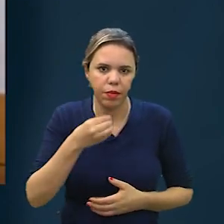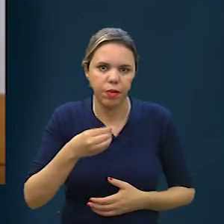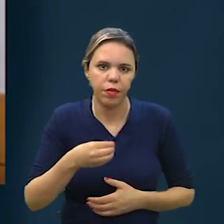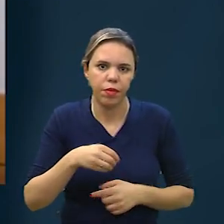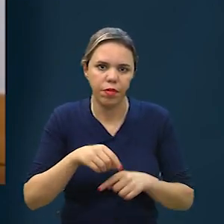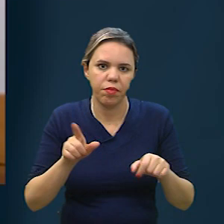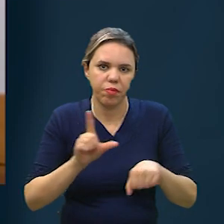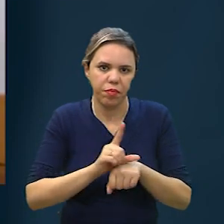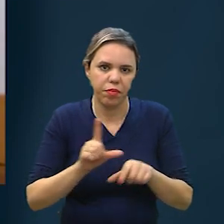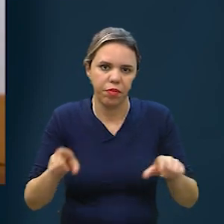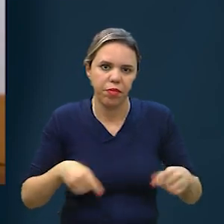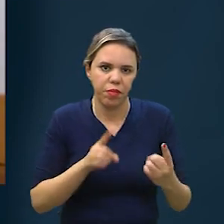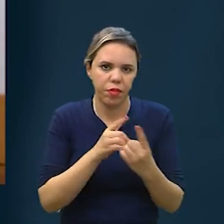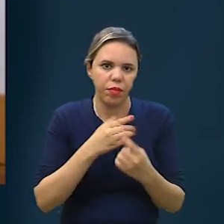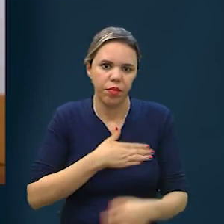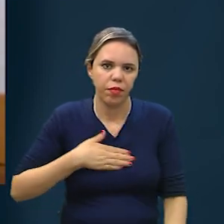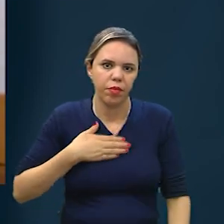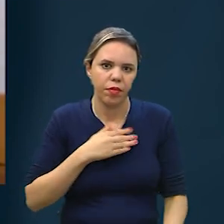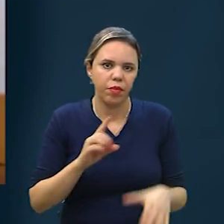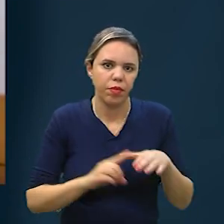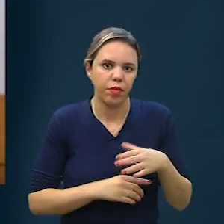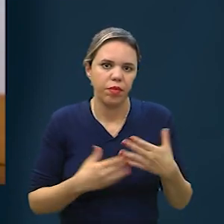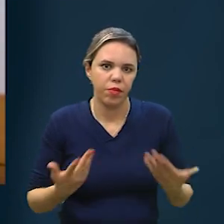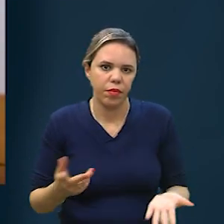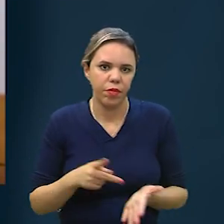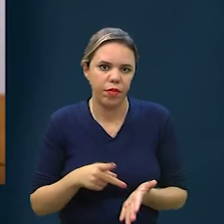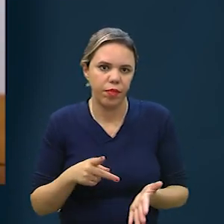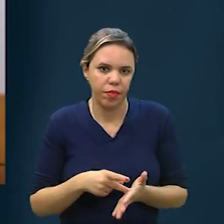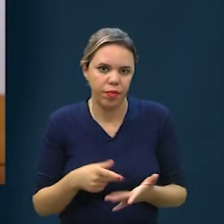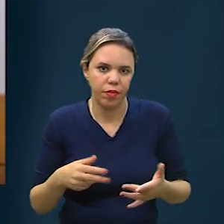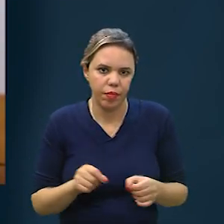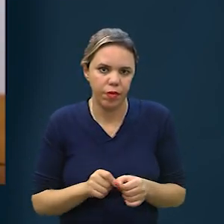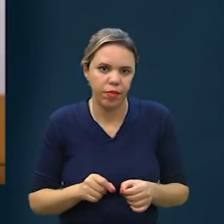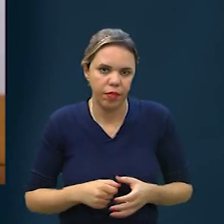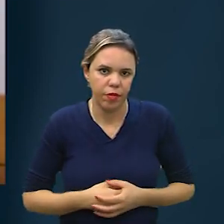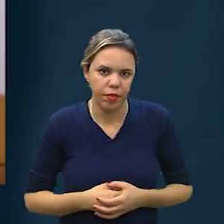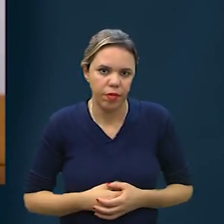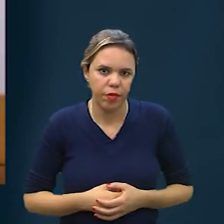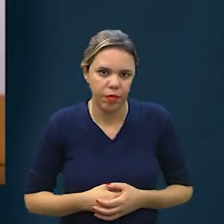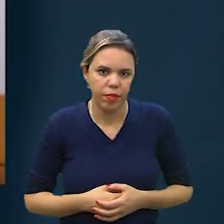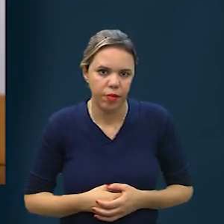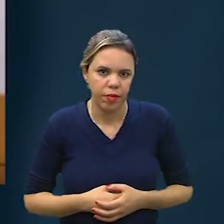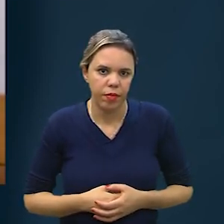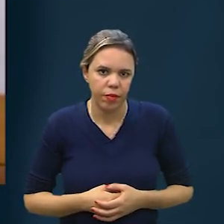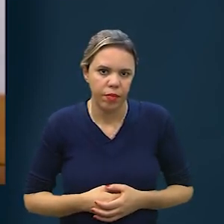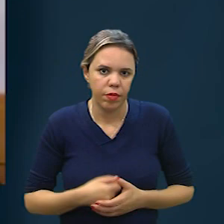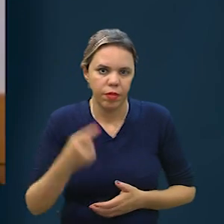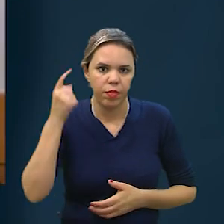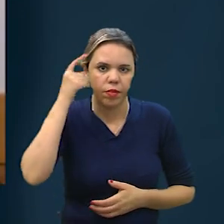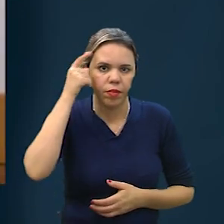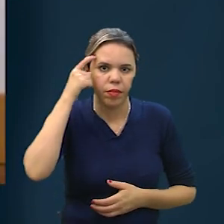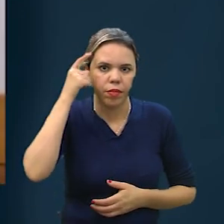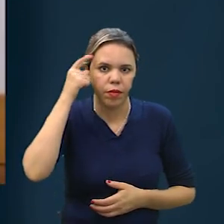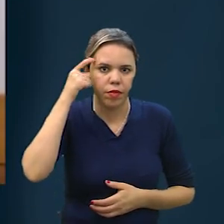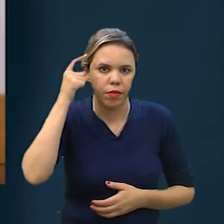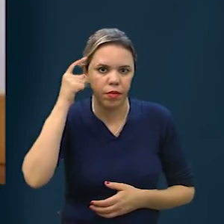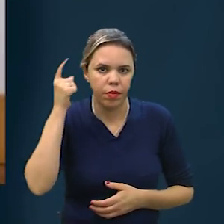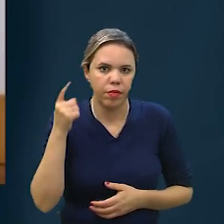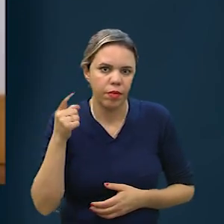do salão é muito gostosa para o cliente, né? Que foi uma das coisas também que, quando eu pensei